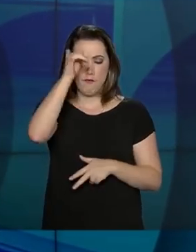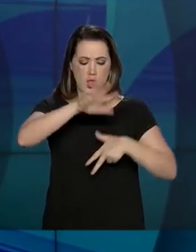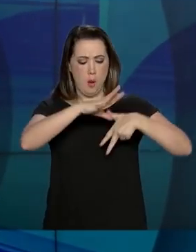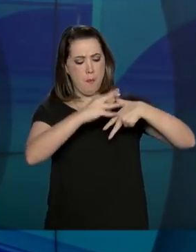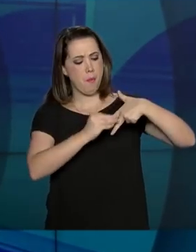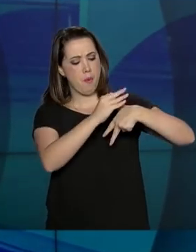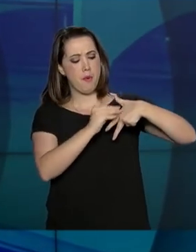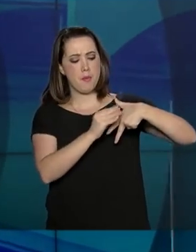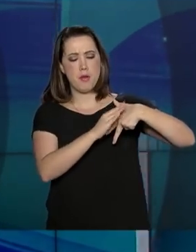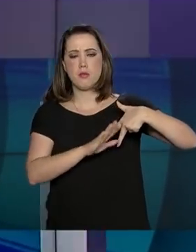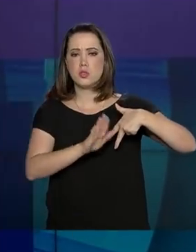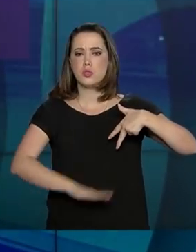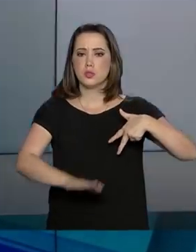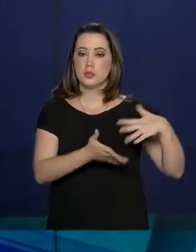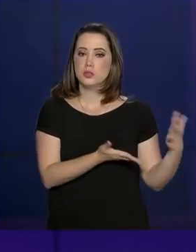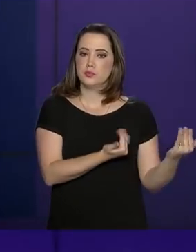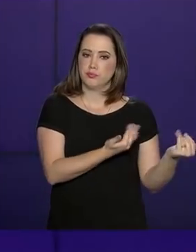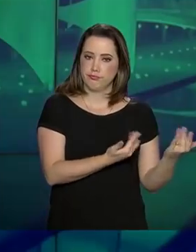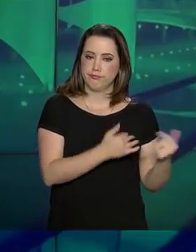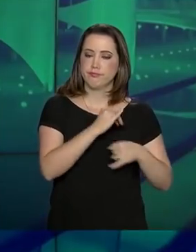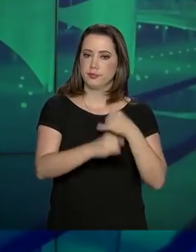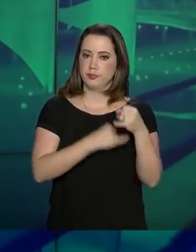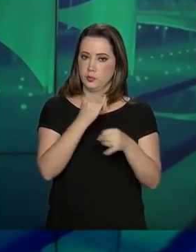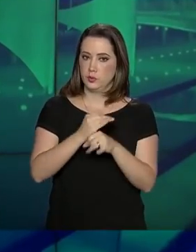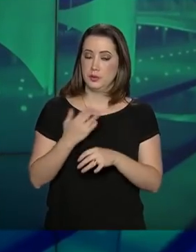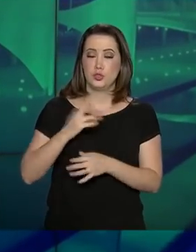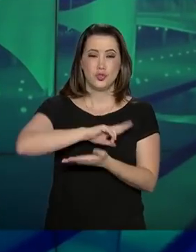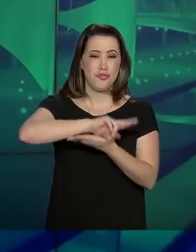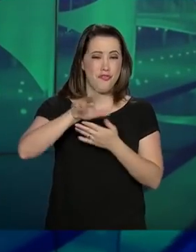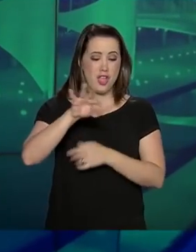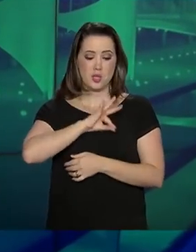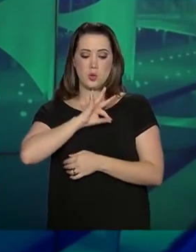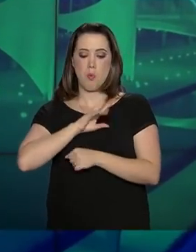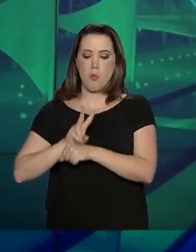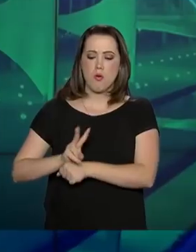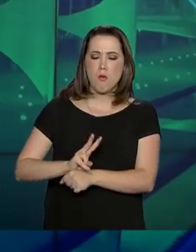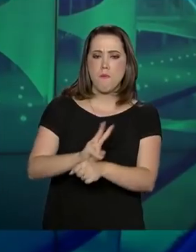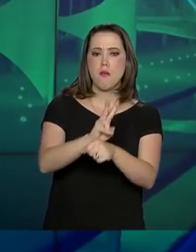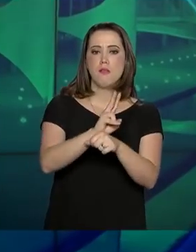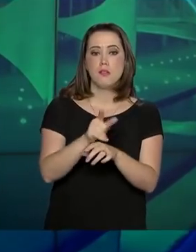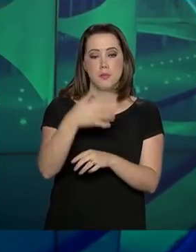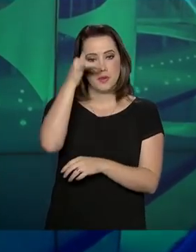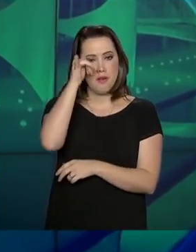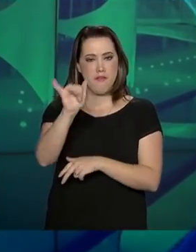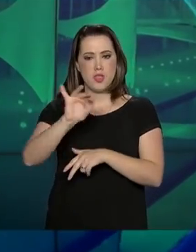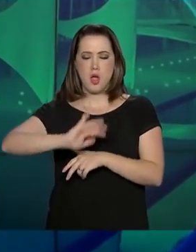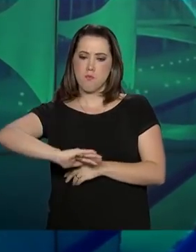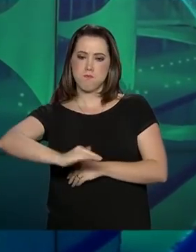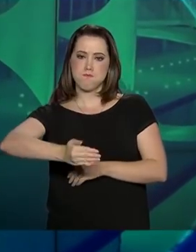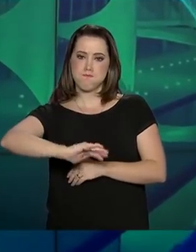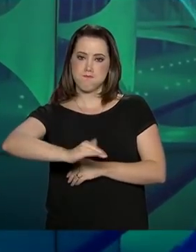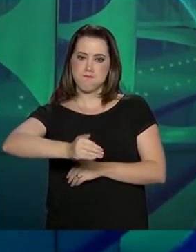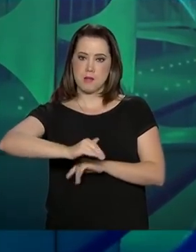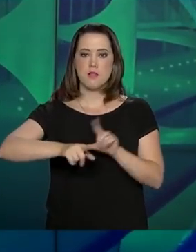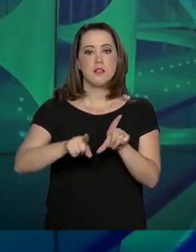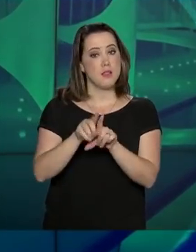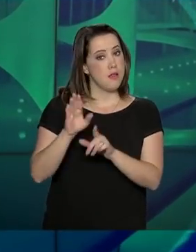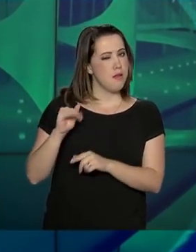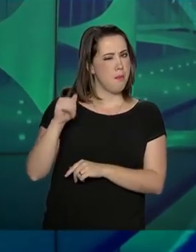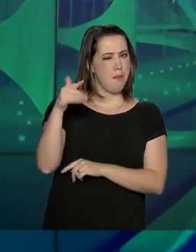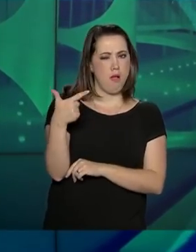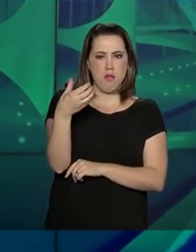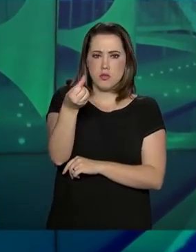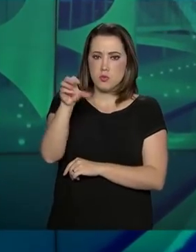Mais de 1.500 policiais participaram da ação contra a pedofilia. Mais de 260 mandados de busca e